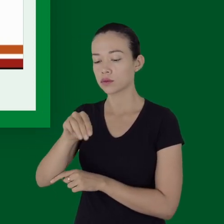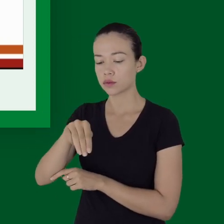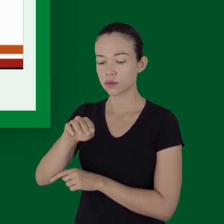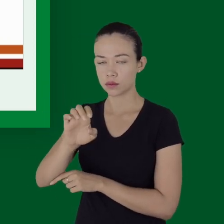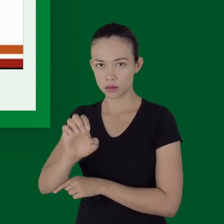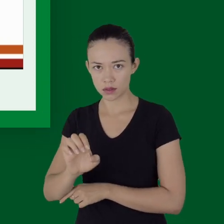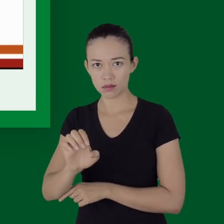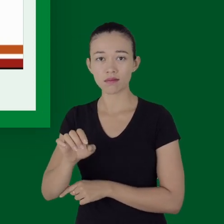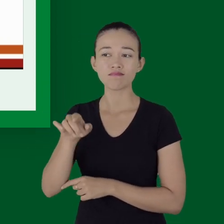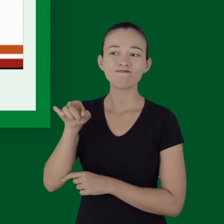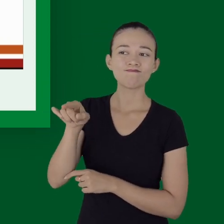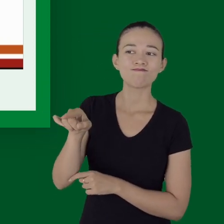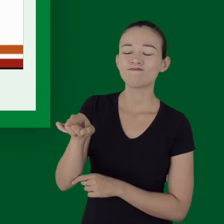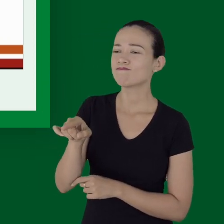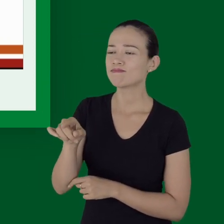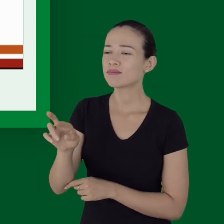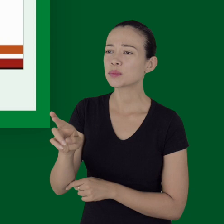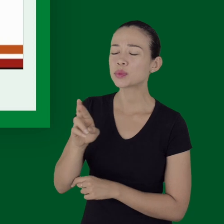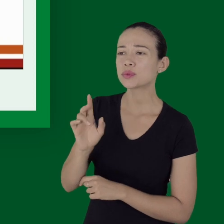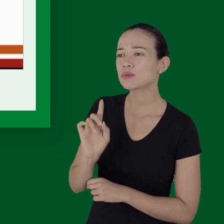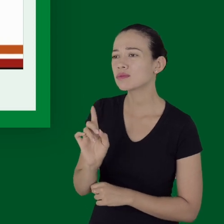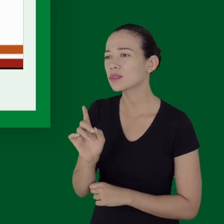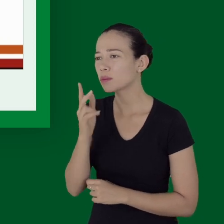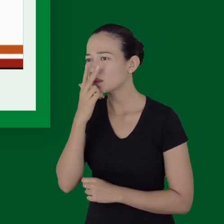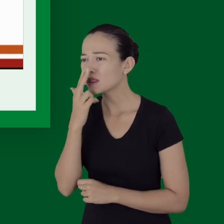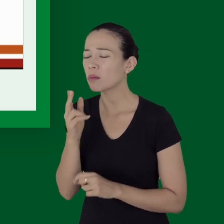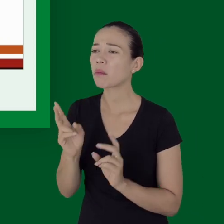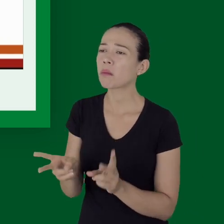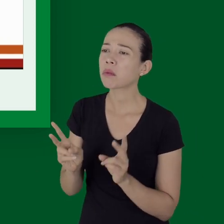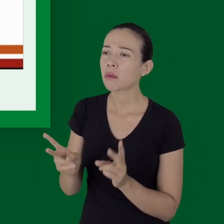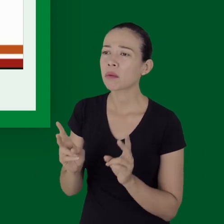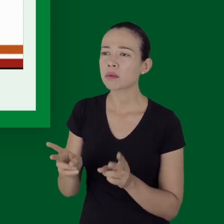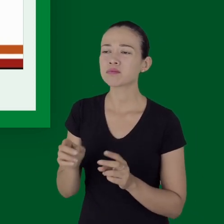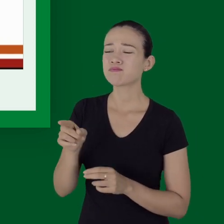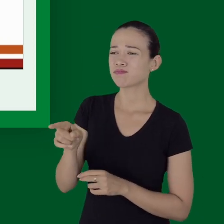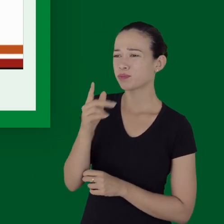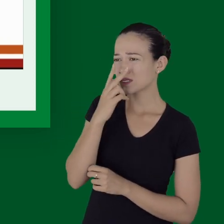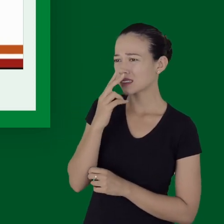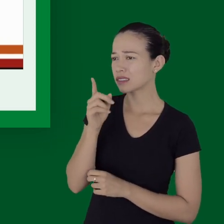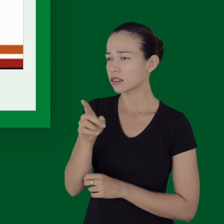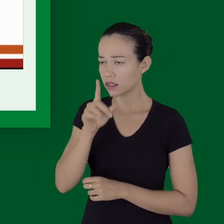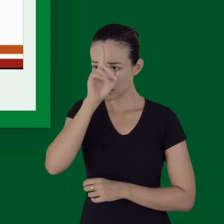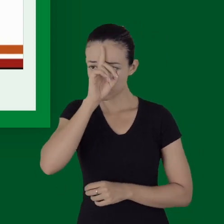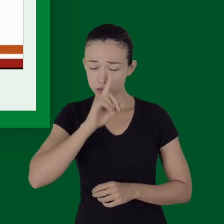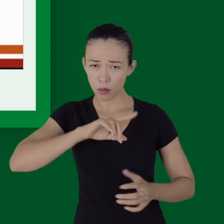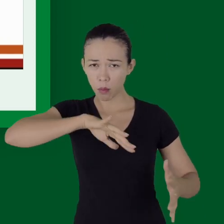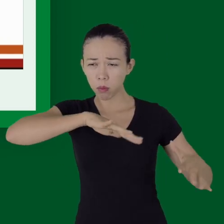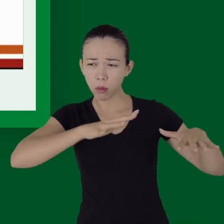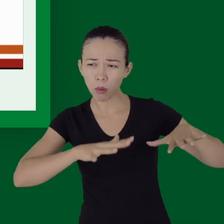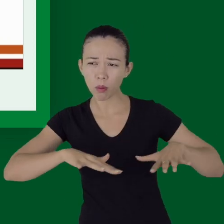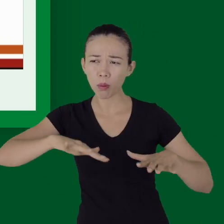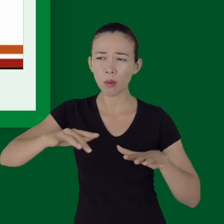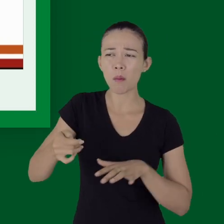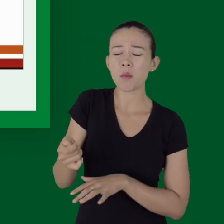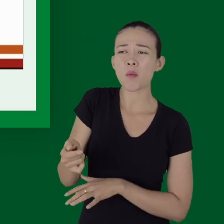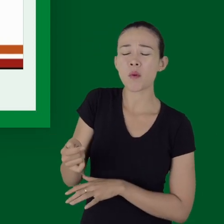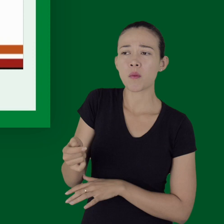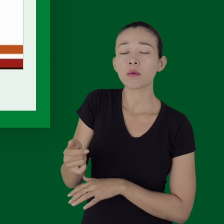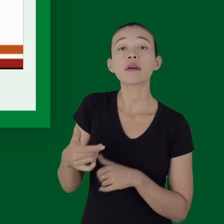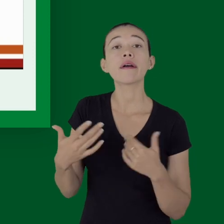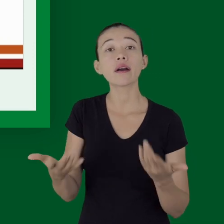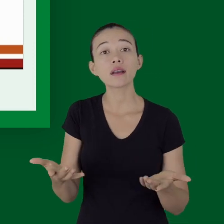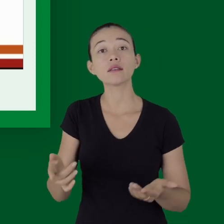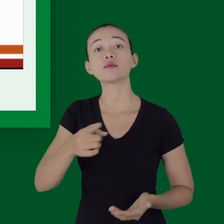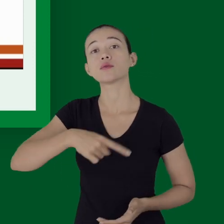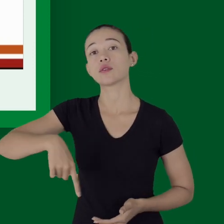tiver com sinais de hipervolemia, congestão, a gente vai iniciar a droga vasoativa. Quais drogas